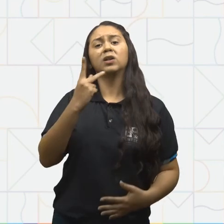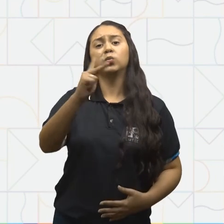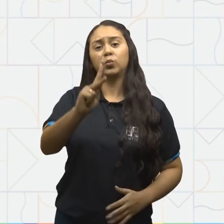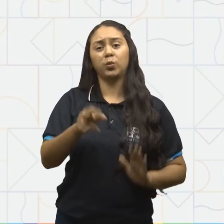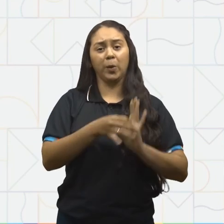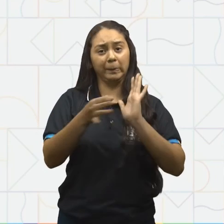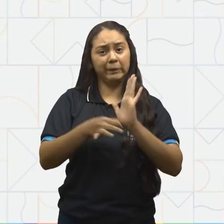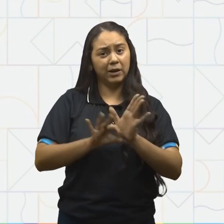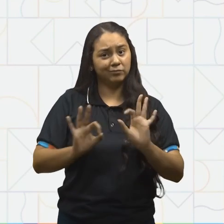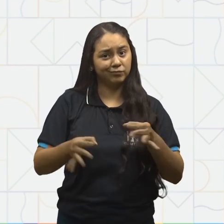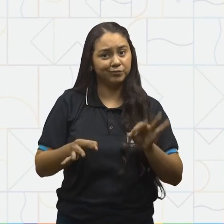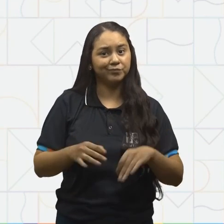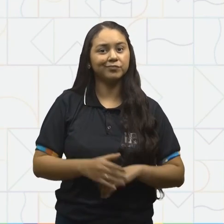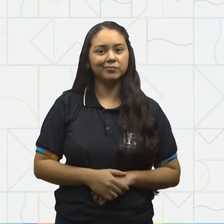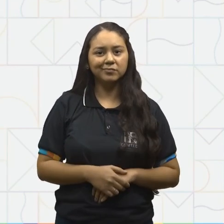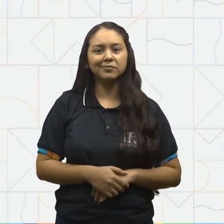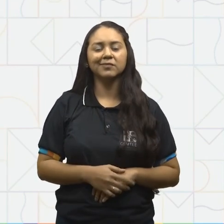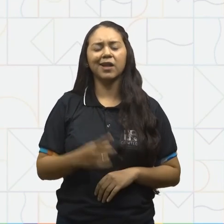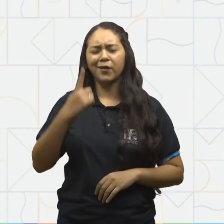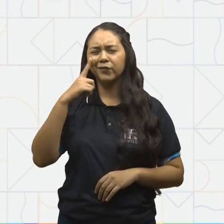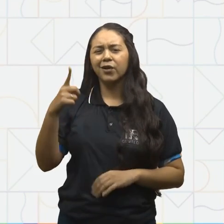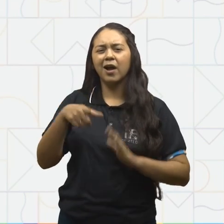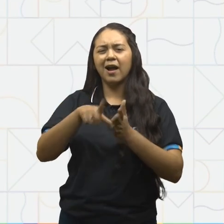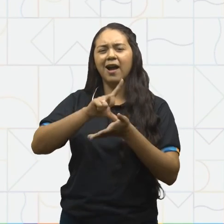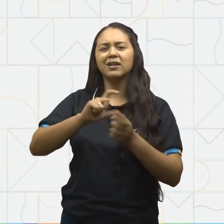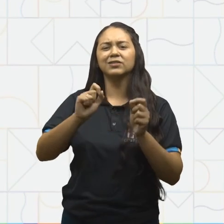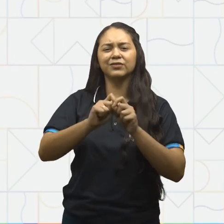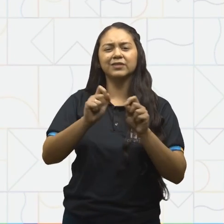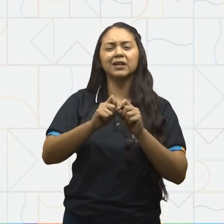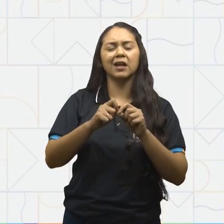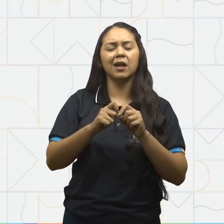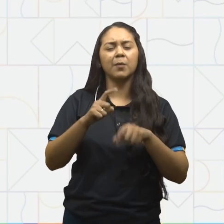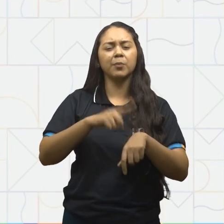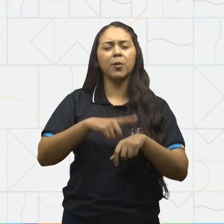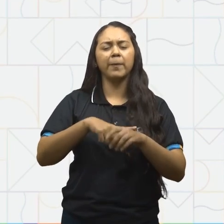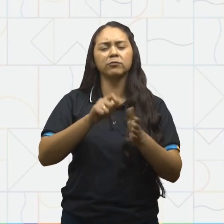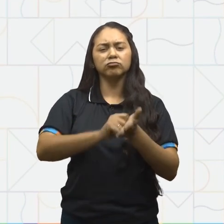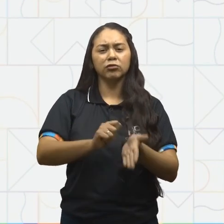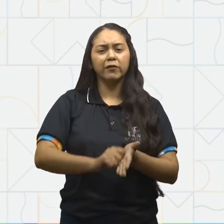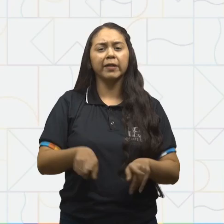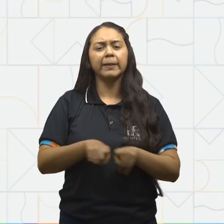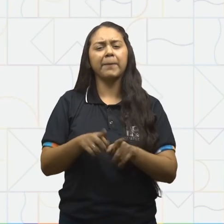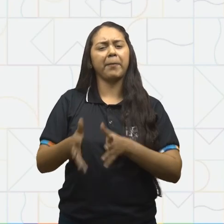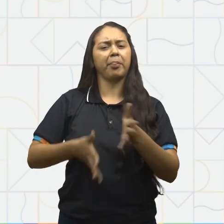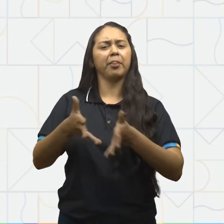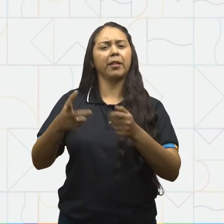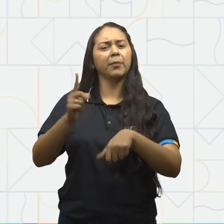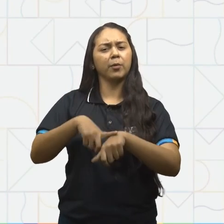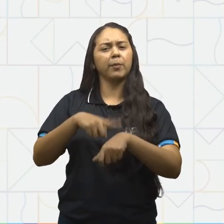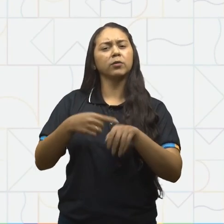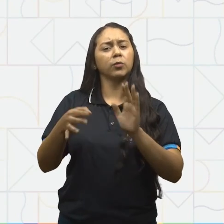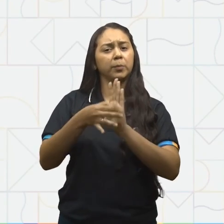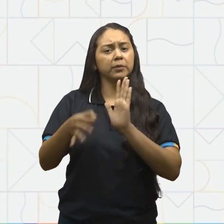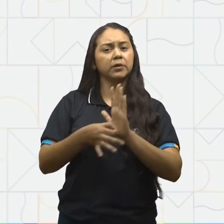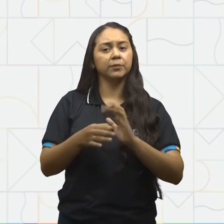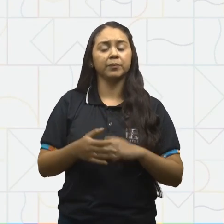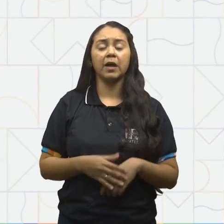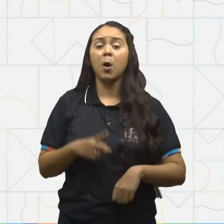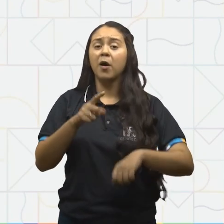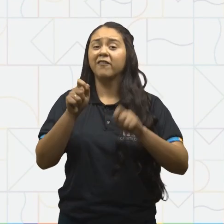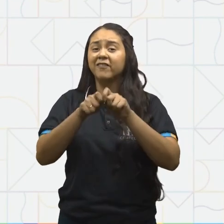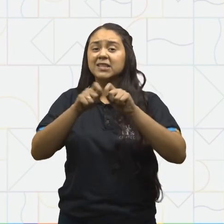uma opinião, correto? Fizemos isso através da fala e da escrita. Para produzir